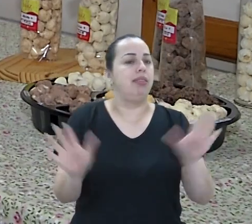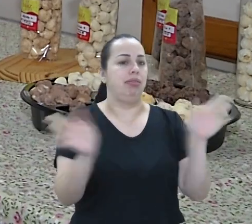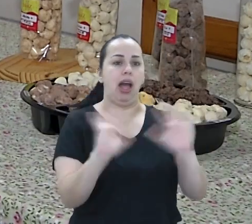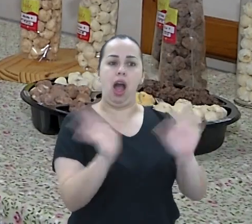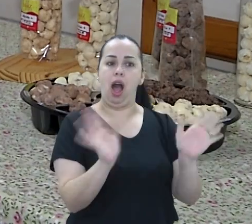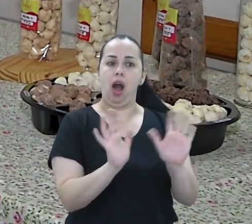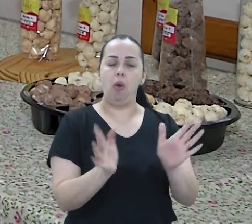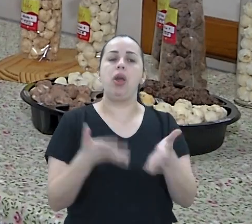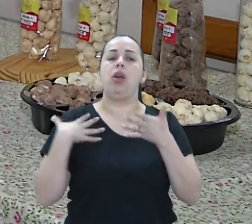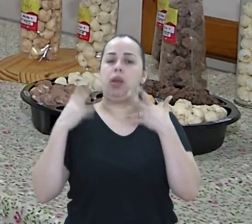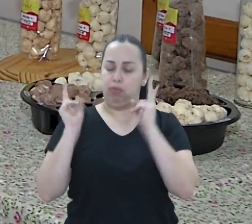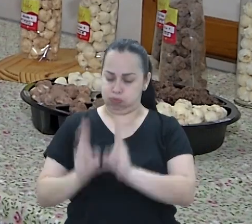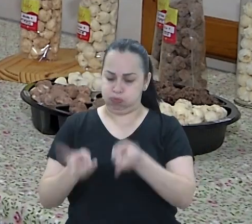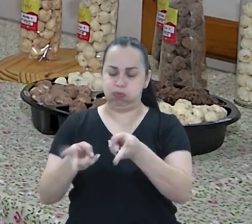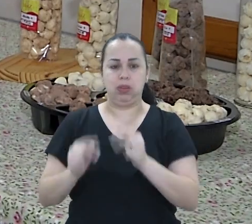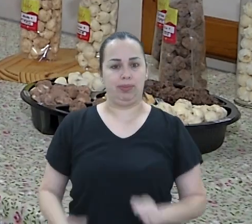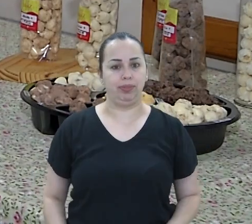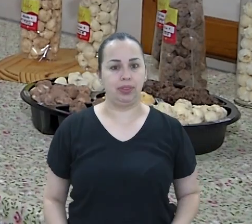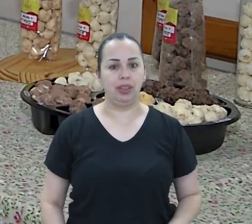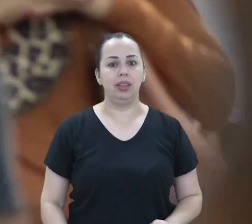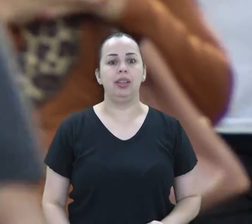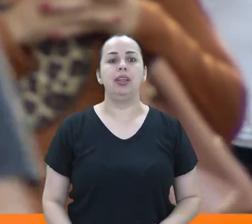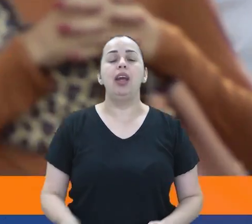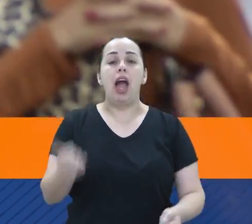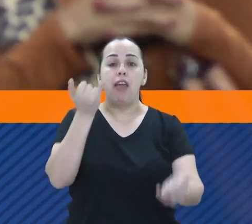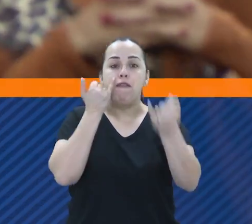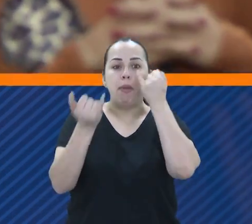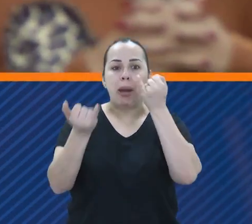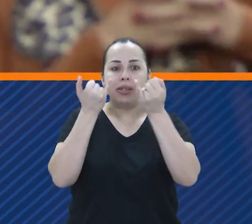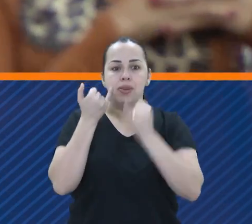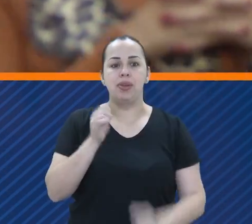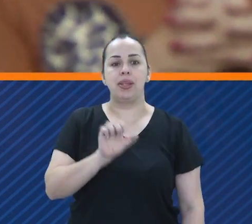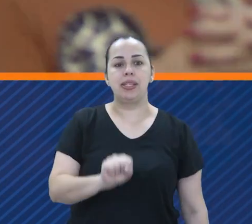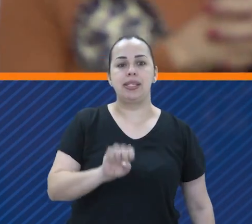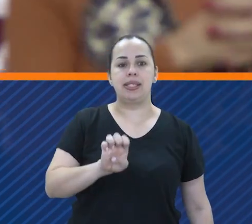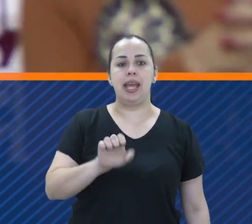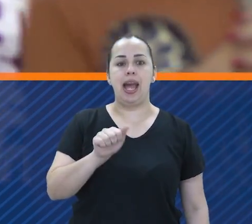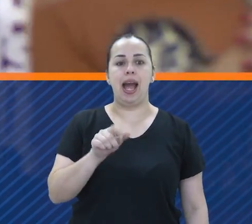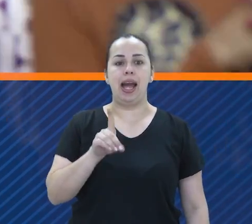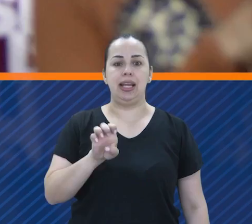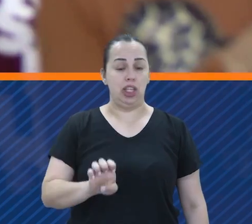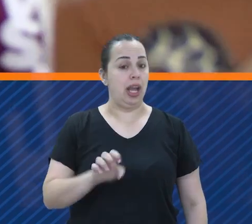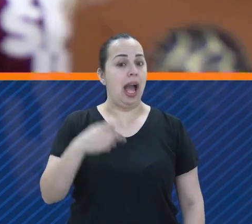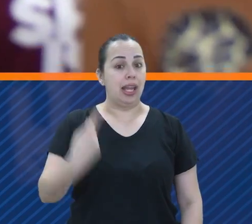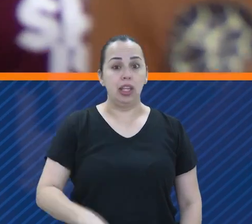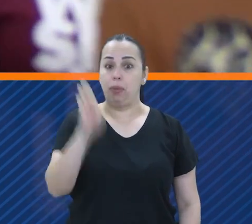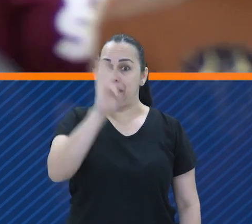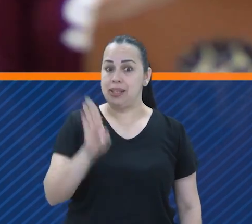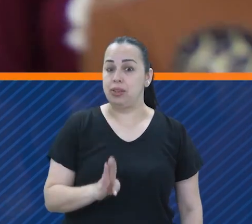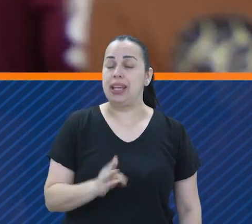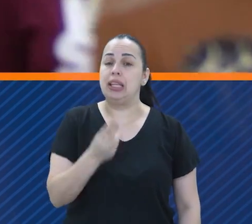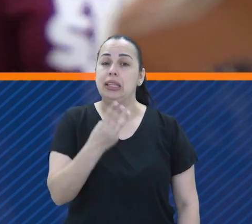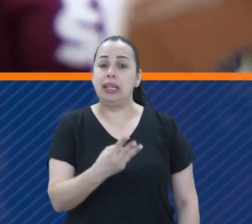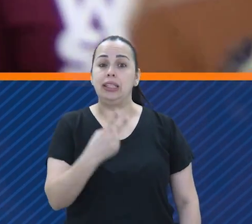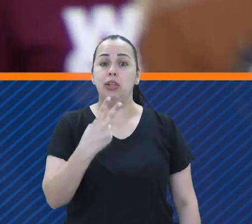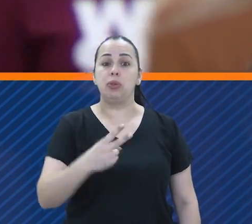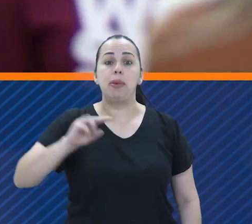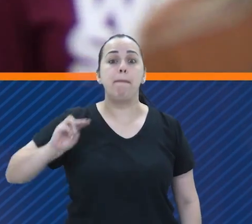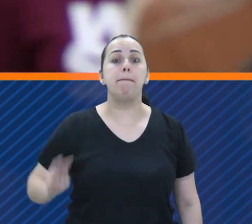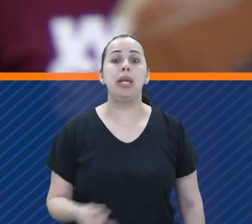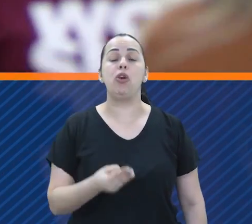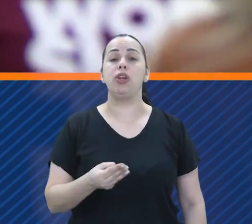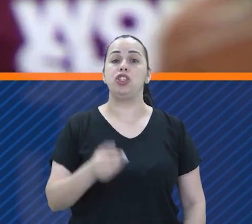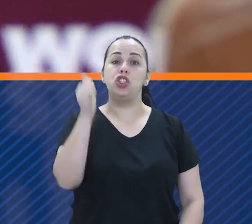Não penso, não está nos meus planos. Segundo a Fundação SEAD, o Brasil tem 32 milhões de